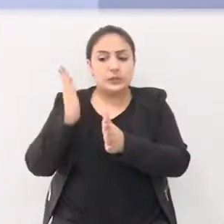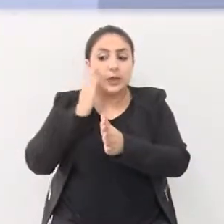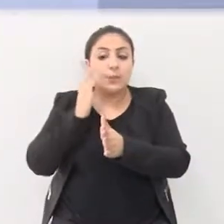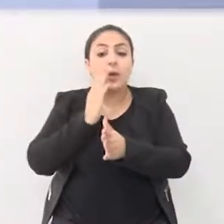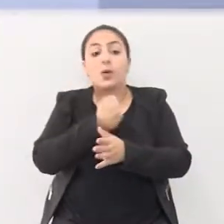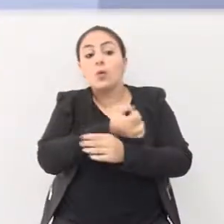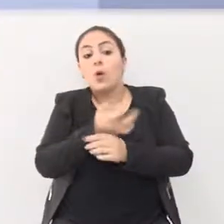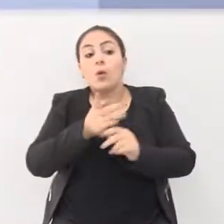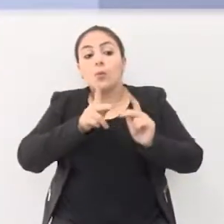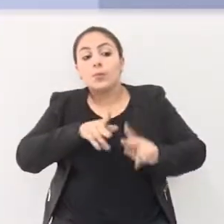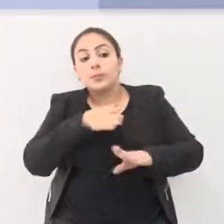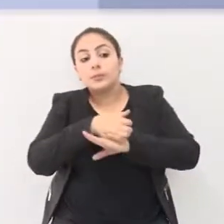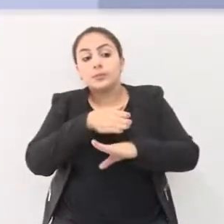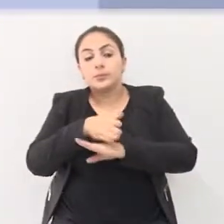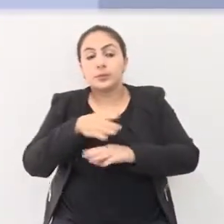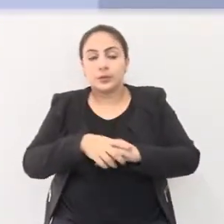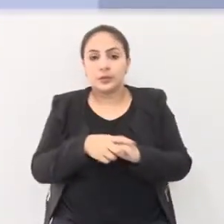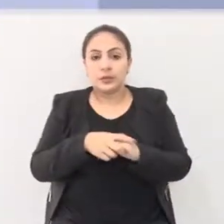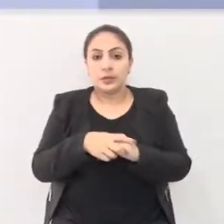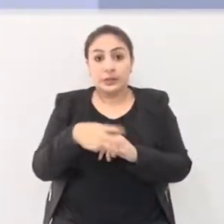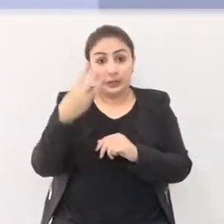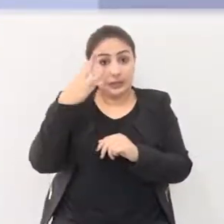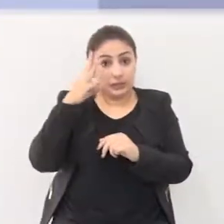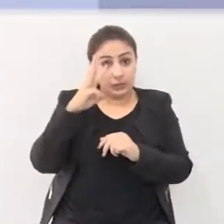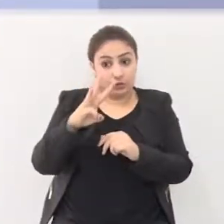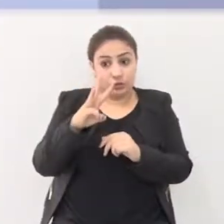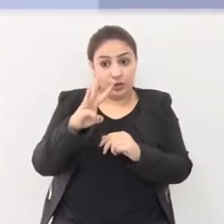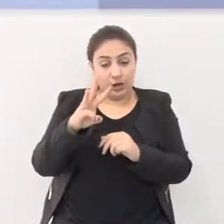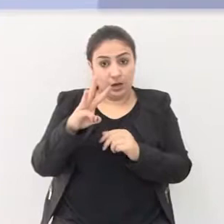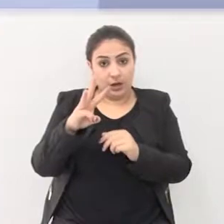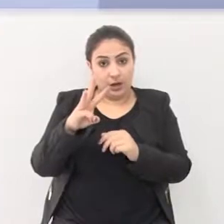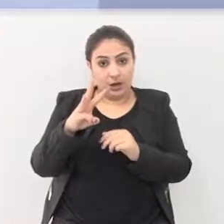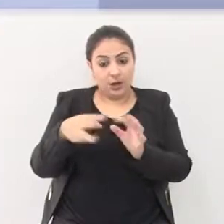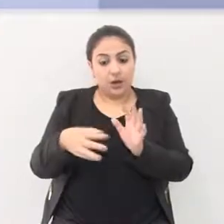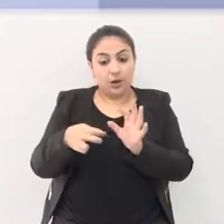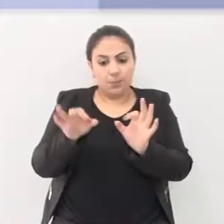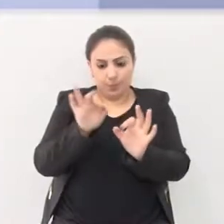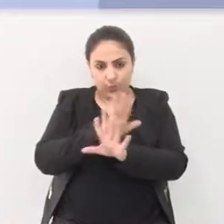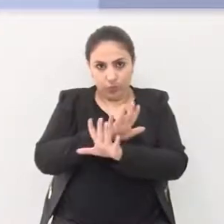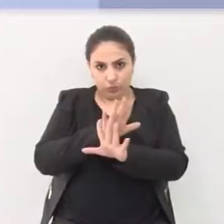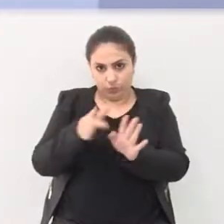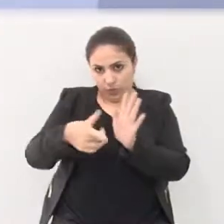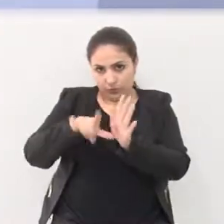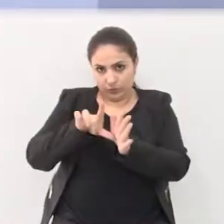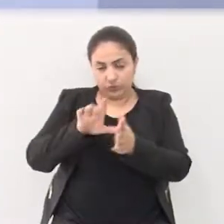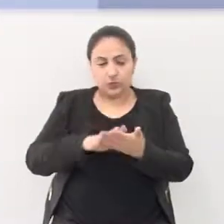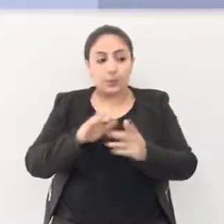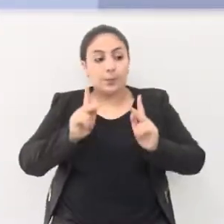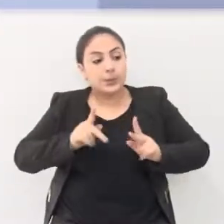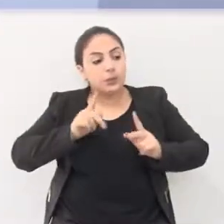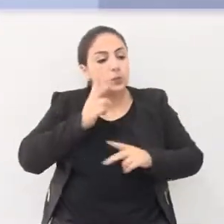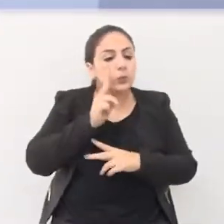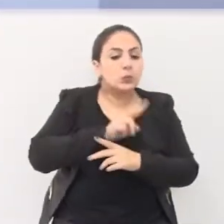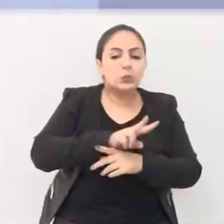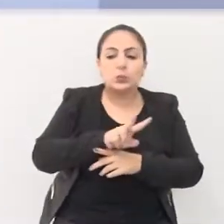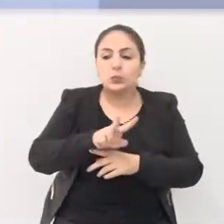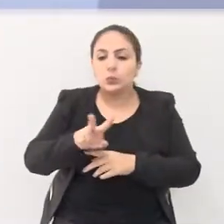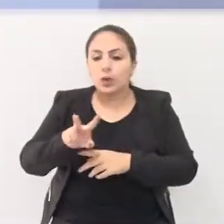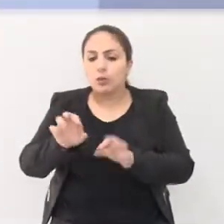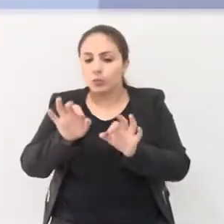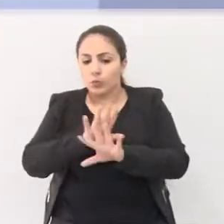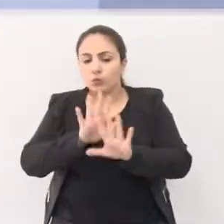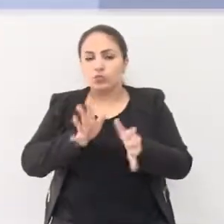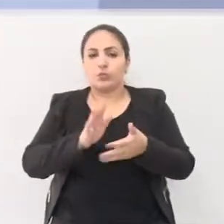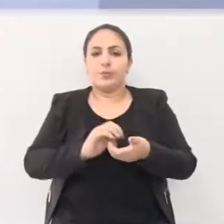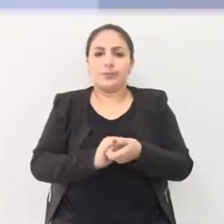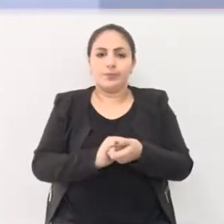os participantes das feiras, um prazo de 3 dias já está toda montada, para que quando a fiscalização vá verificar as condições